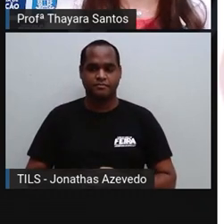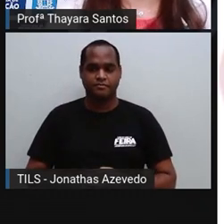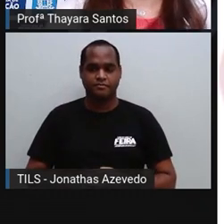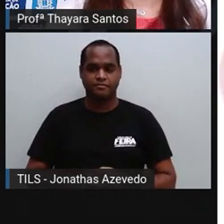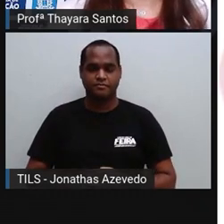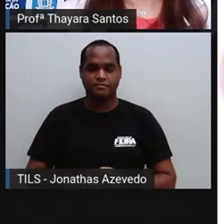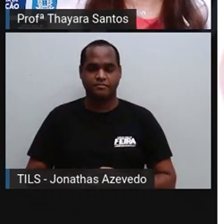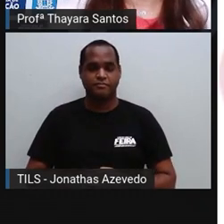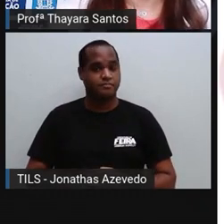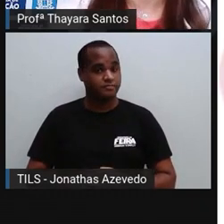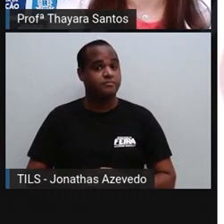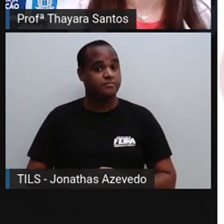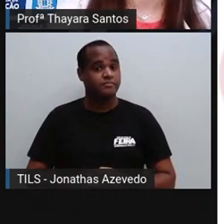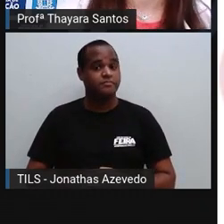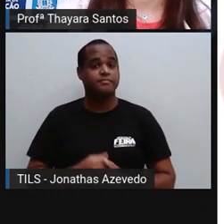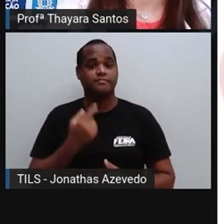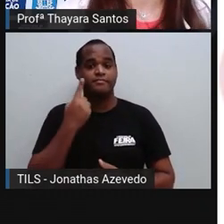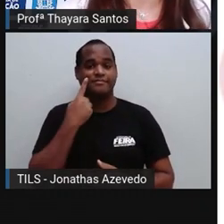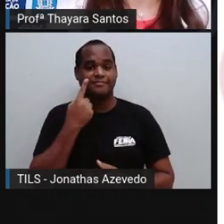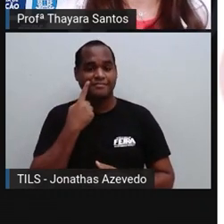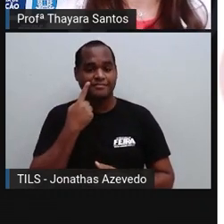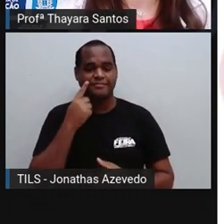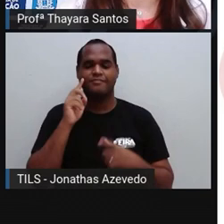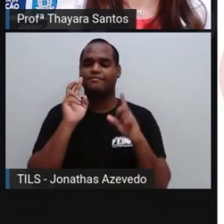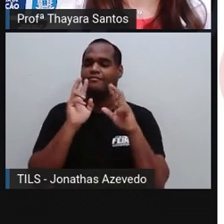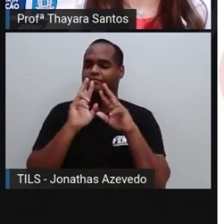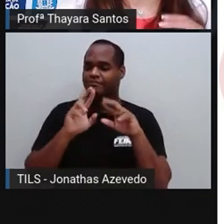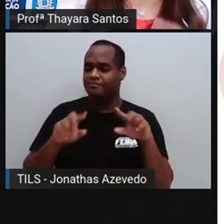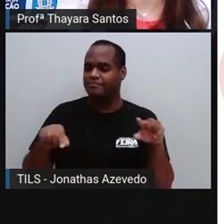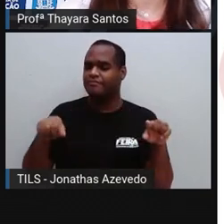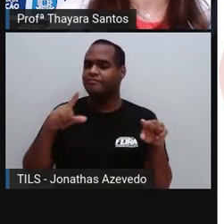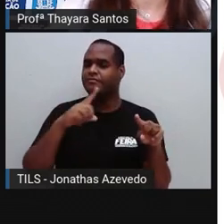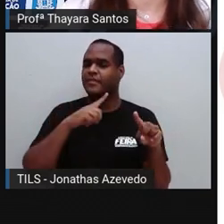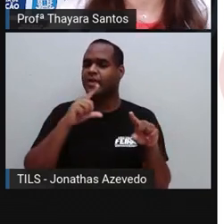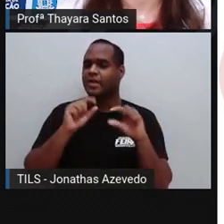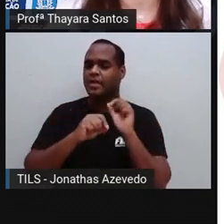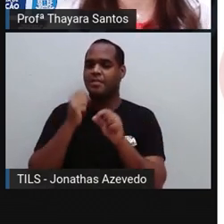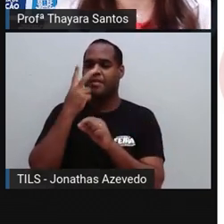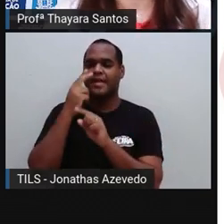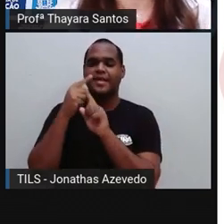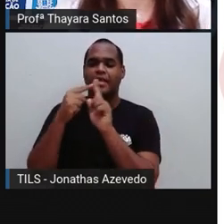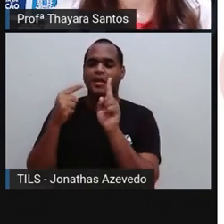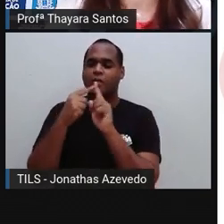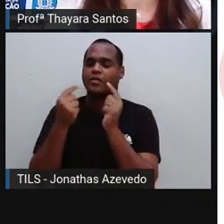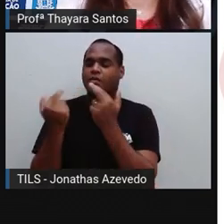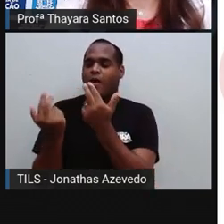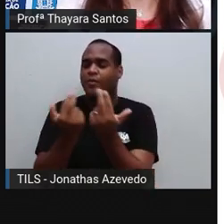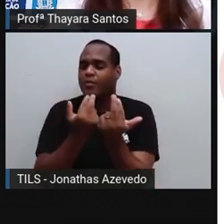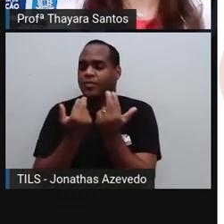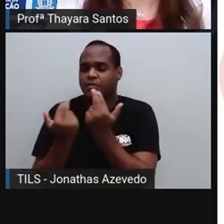Agora, será que o efeito dessas drogas é igual em todas as pessoas?